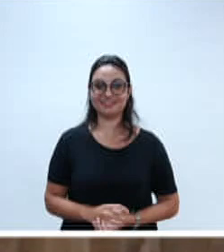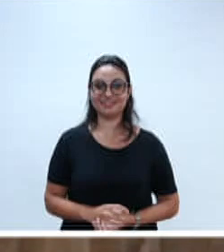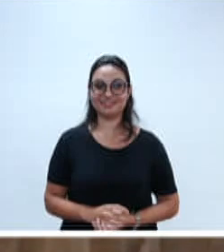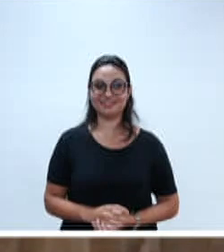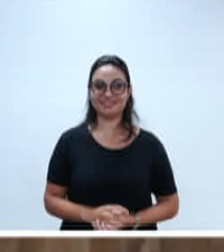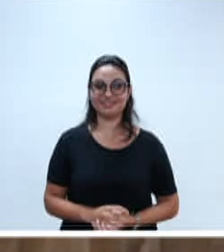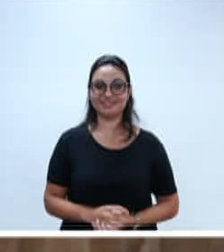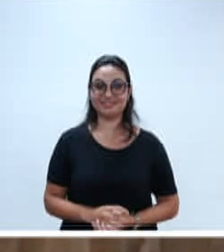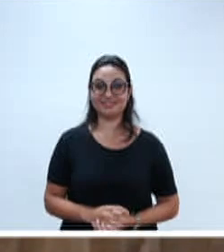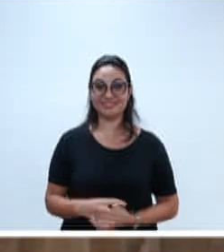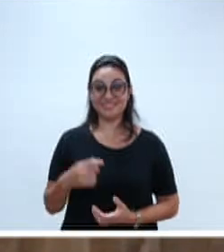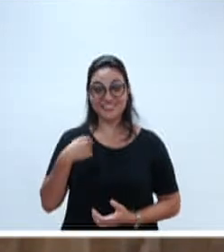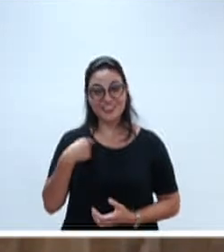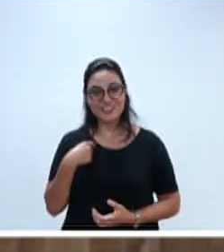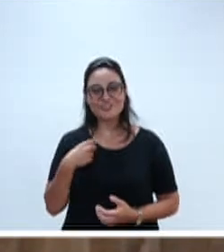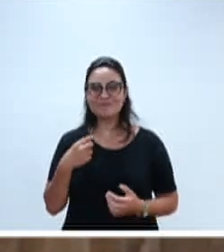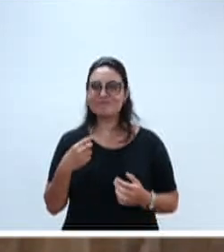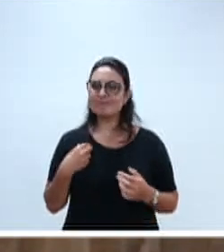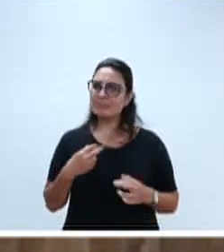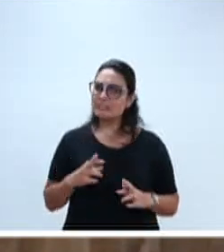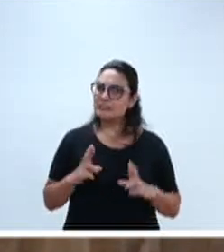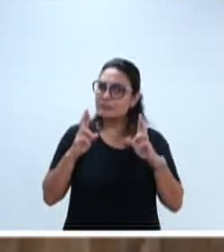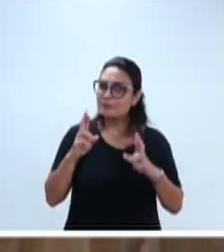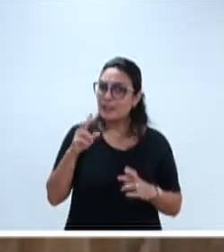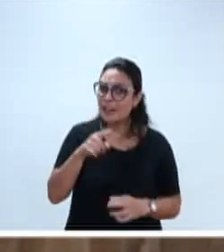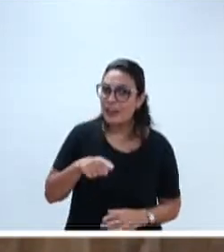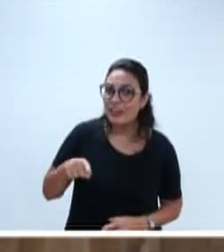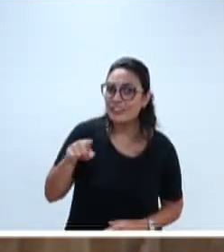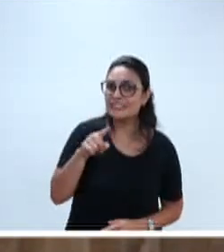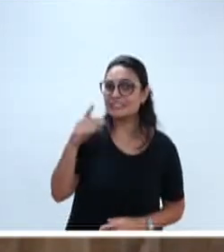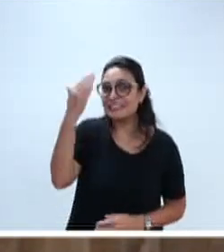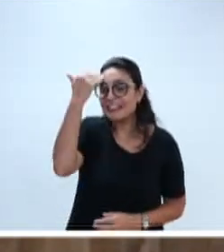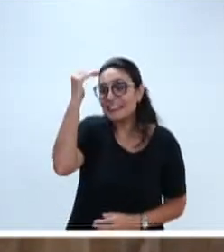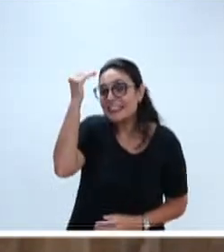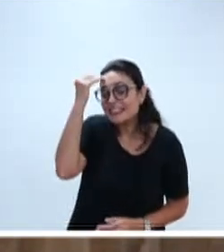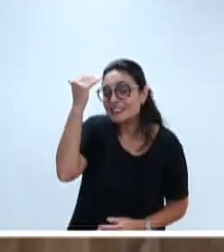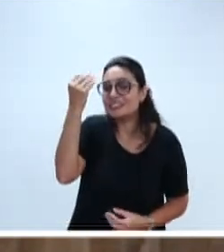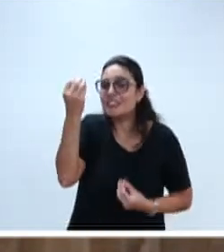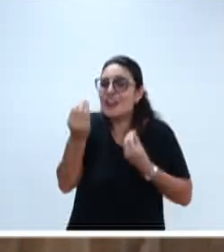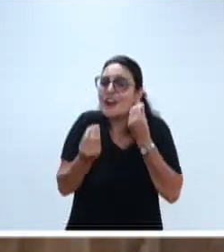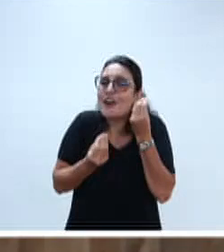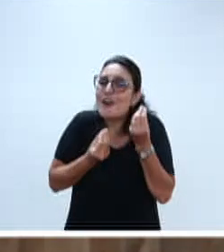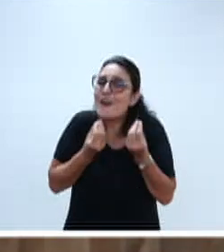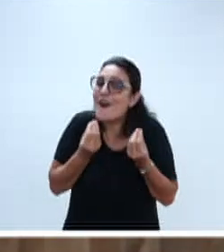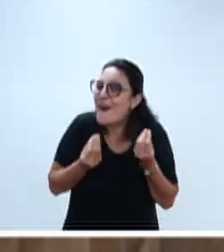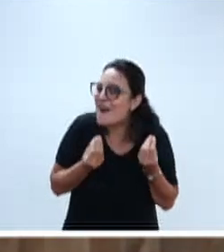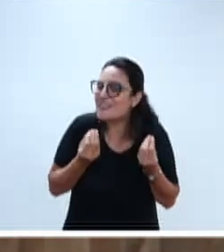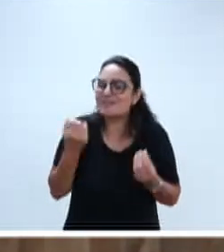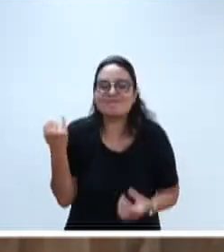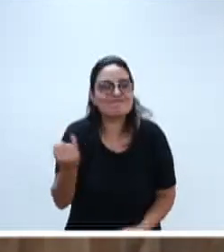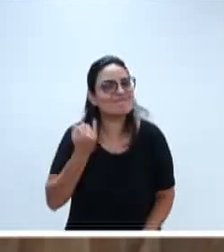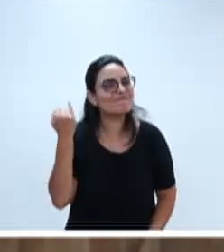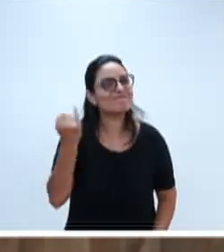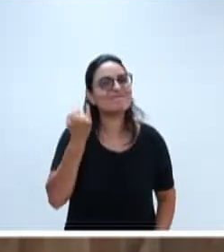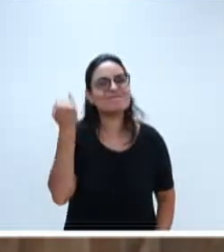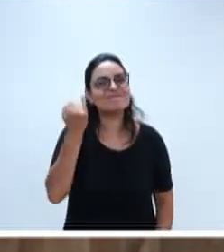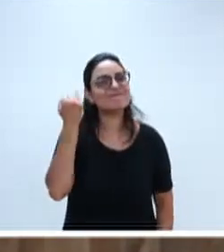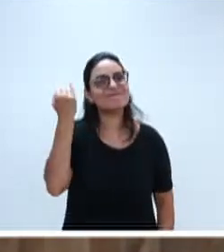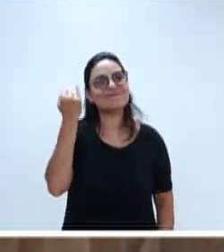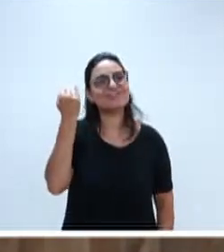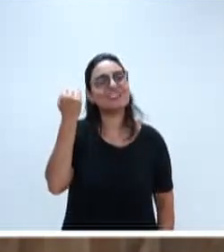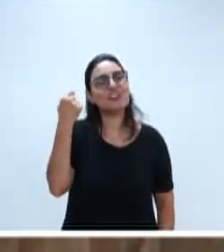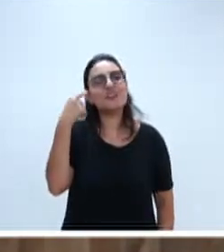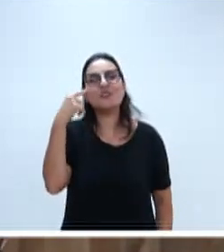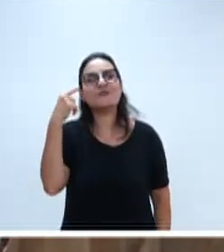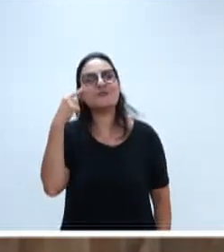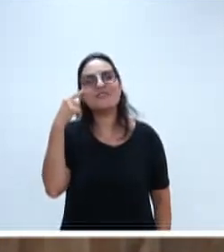Espero que você tenha compreendido o quanto nós amamos, o quanto ela é importante para a gente. E eu estava pensando em algo